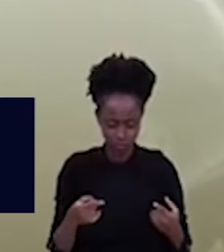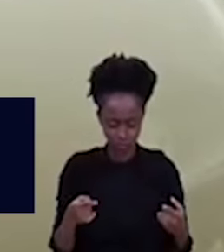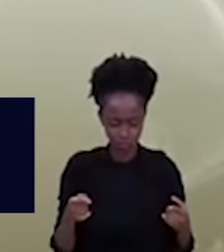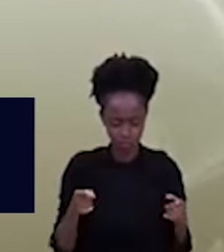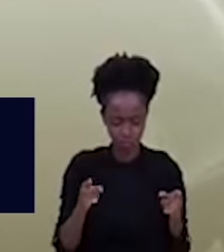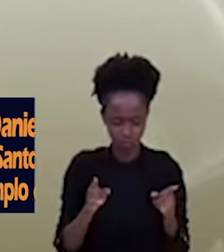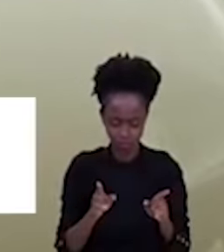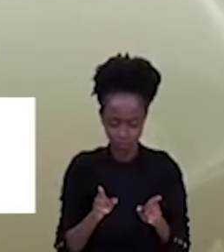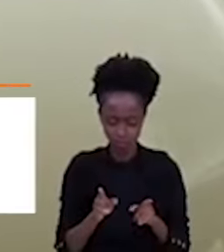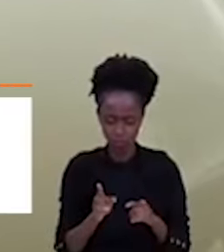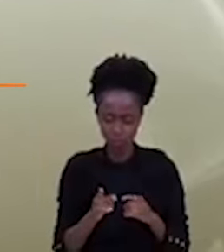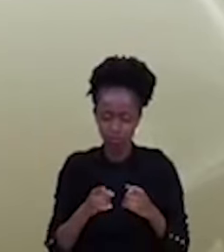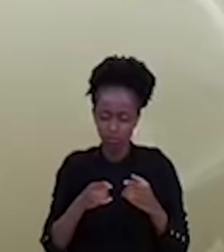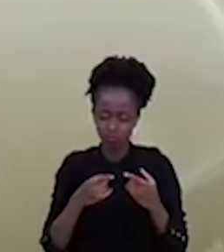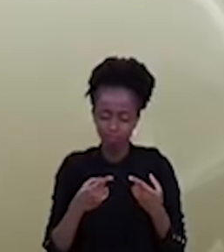dará